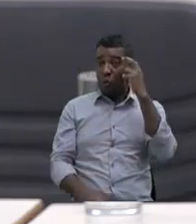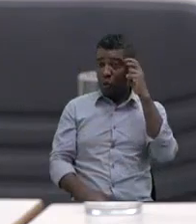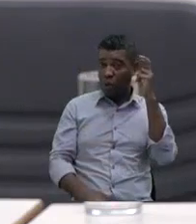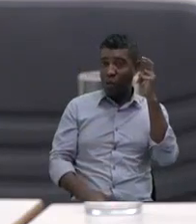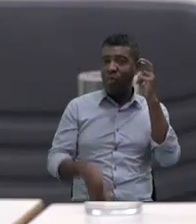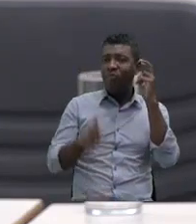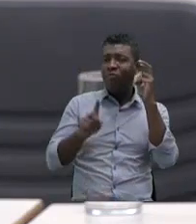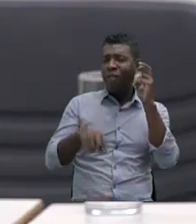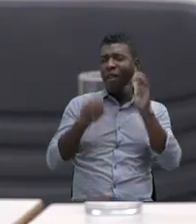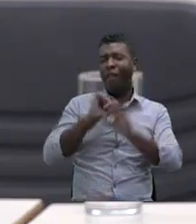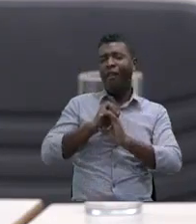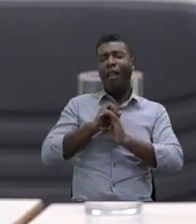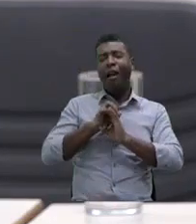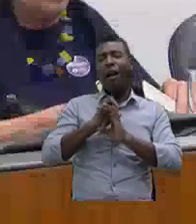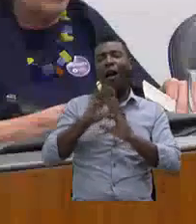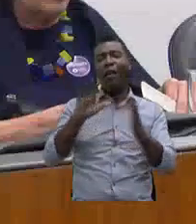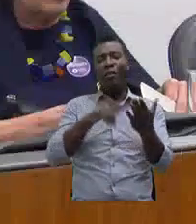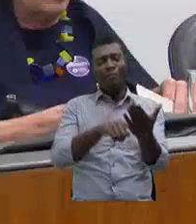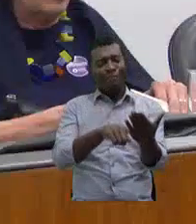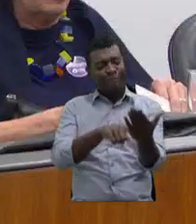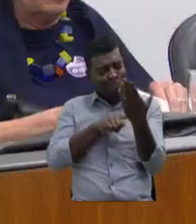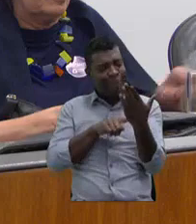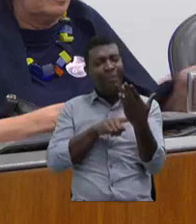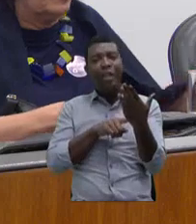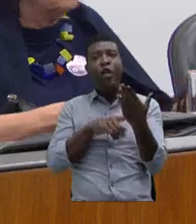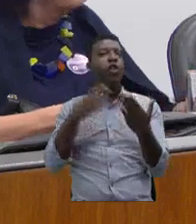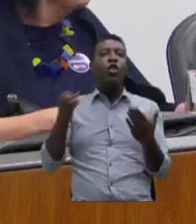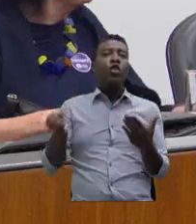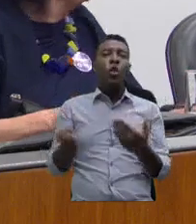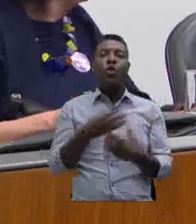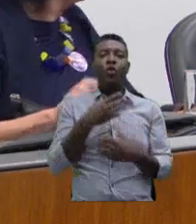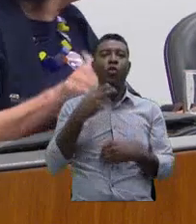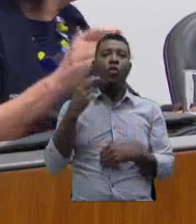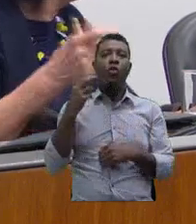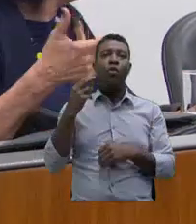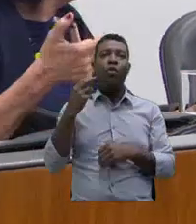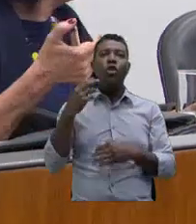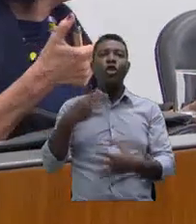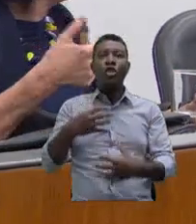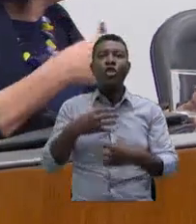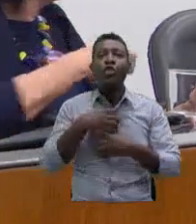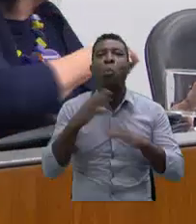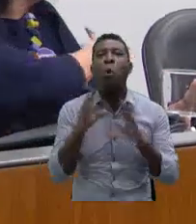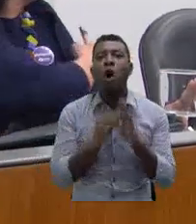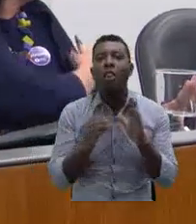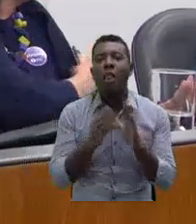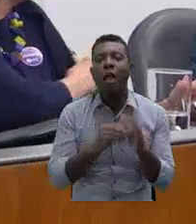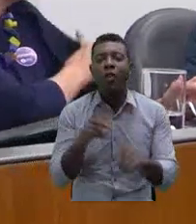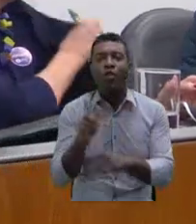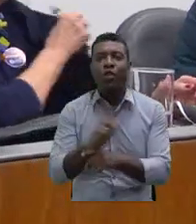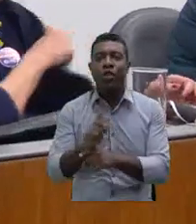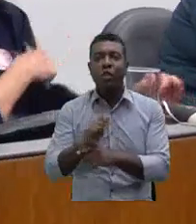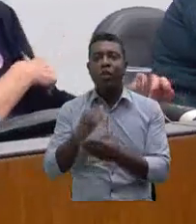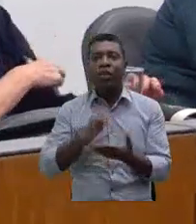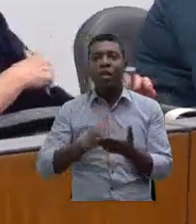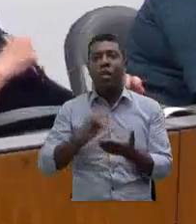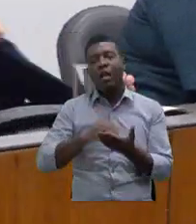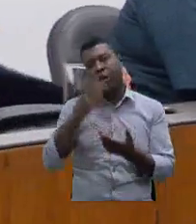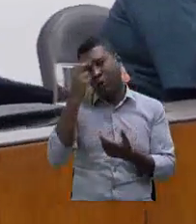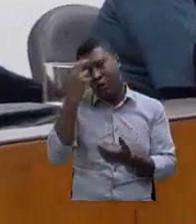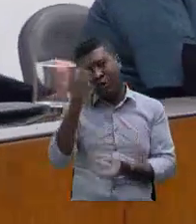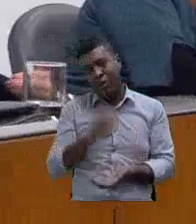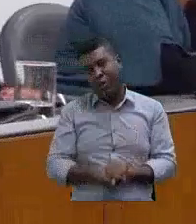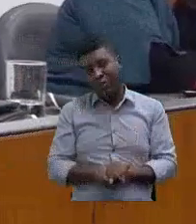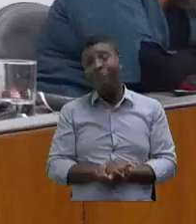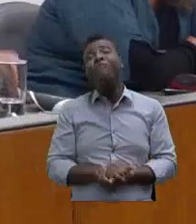nítido o novo modelo de gestão da Secretaria de Cultura. É muito claro a forma, a mensagem